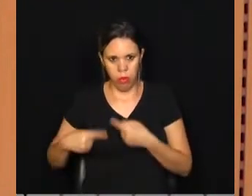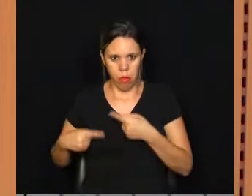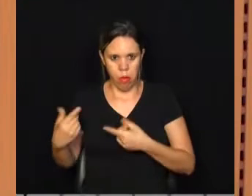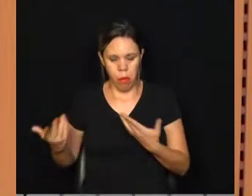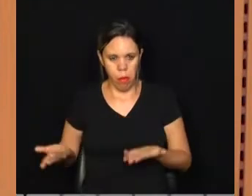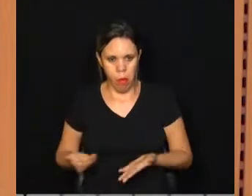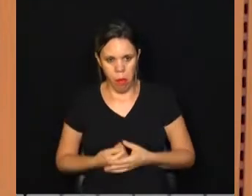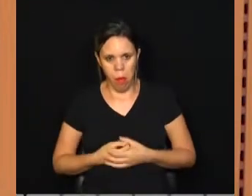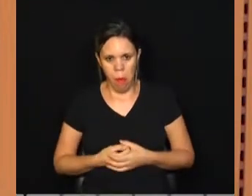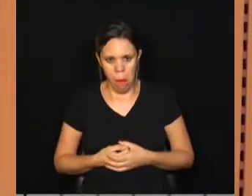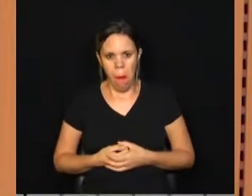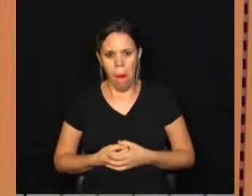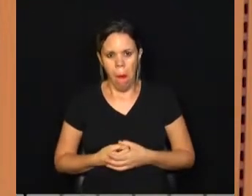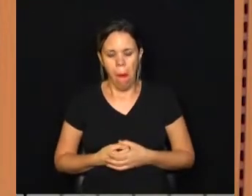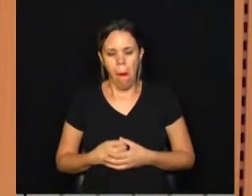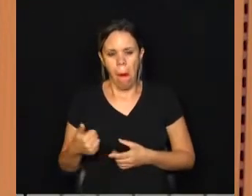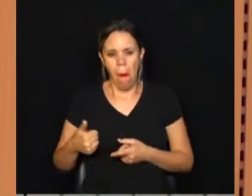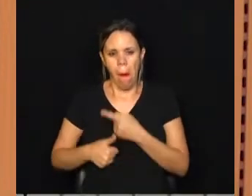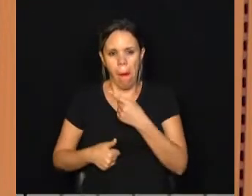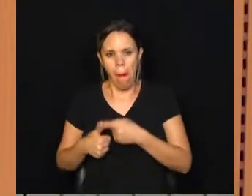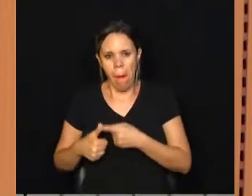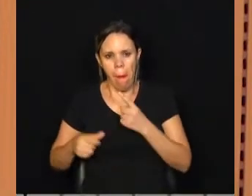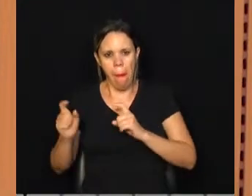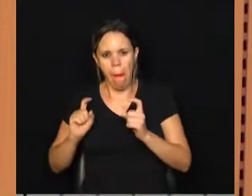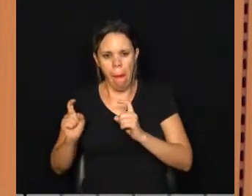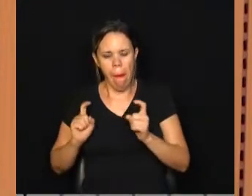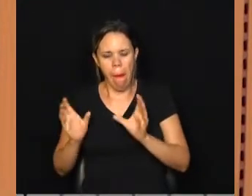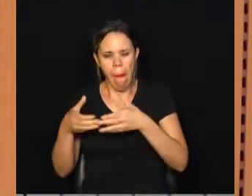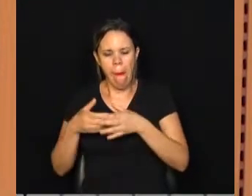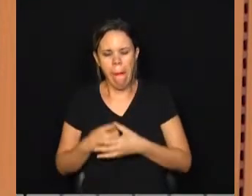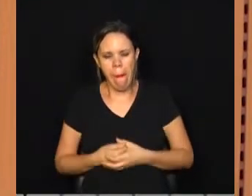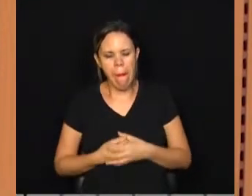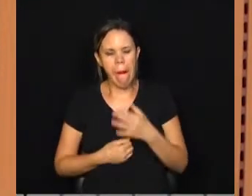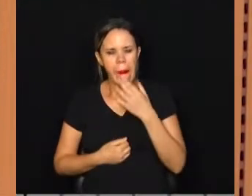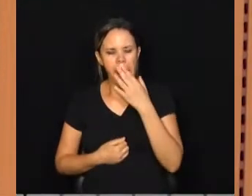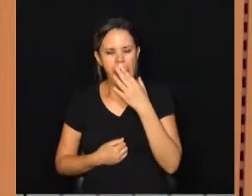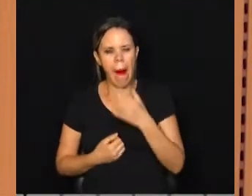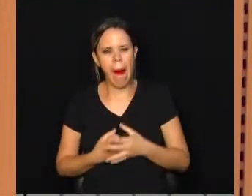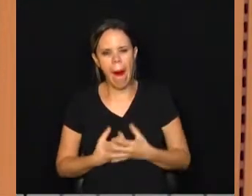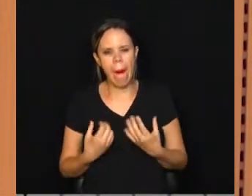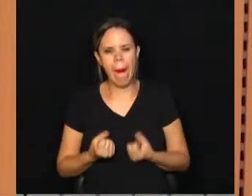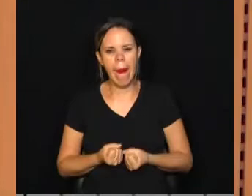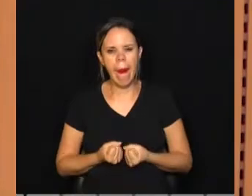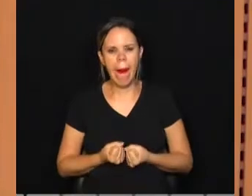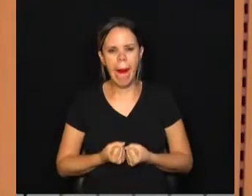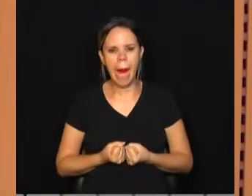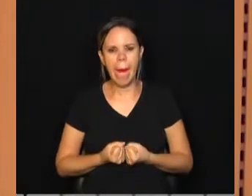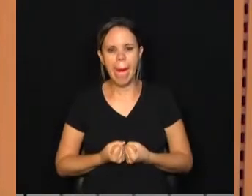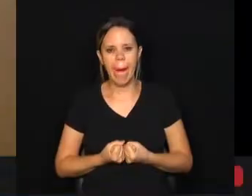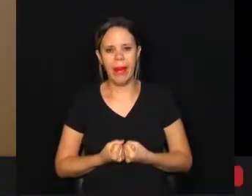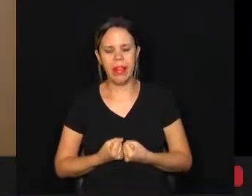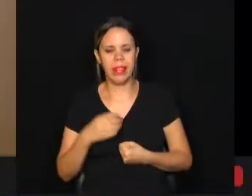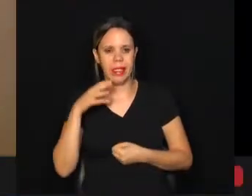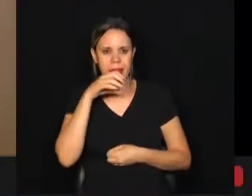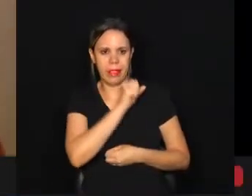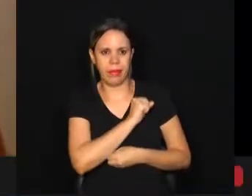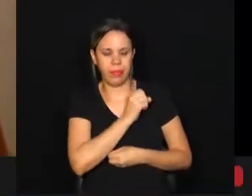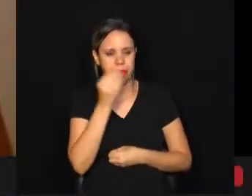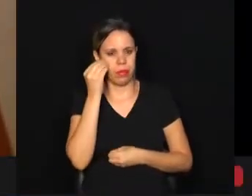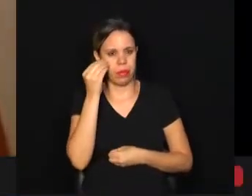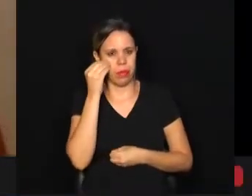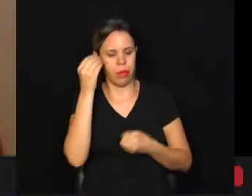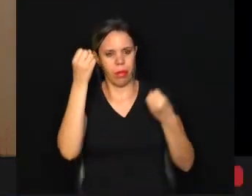debate, esse primeiro debate na comissão, né? Então, vamos lá. Tá, não, só rapidamente aqui tentando